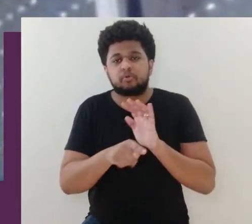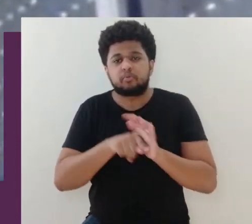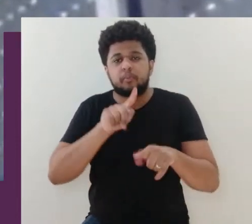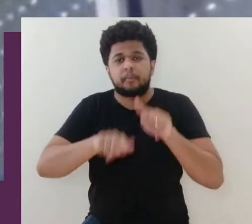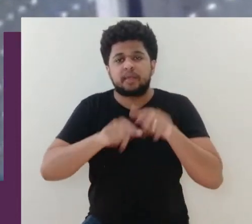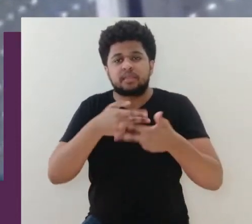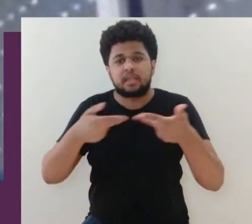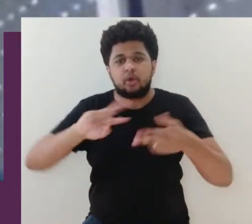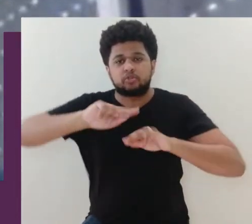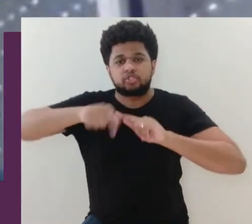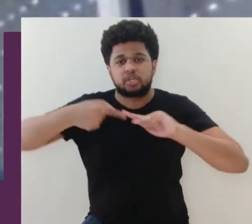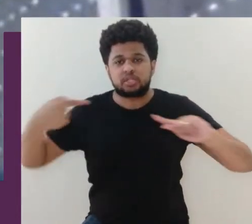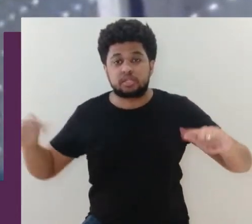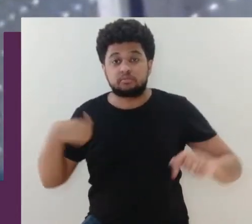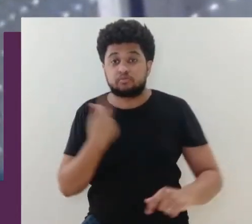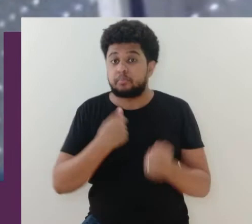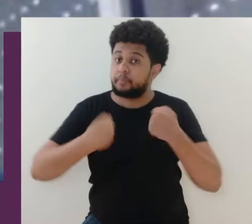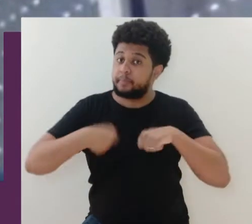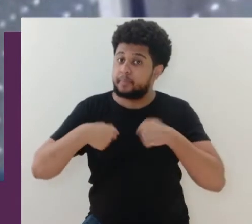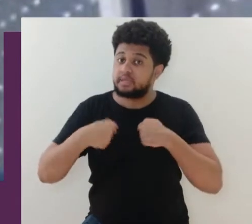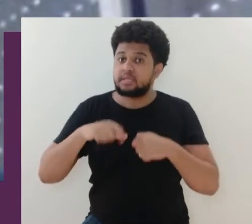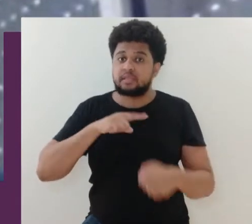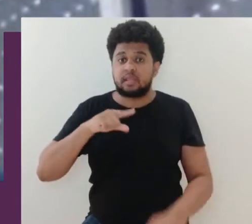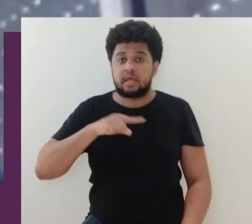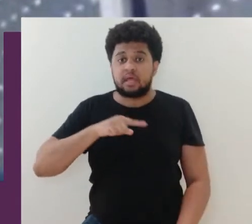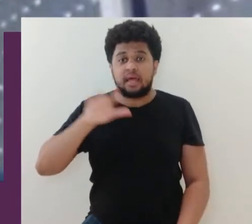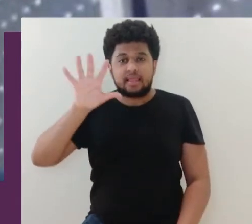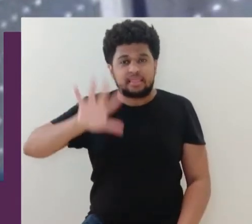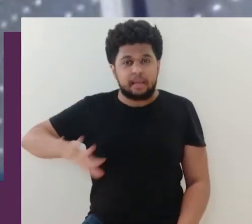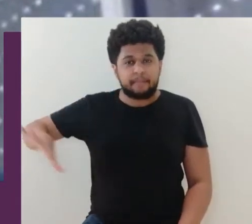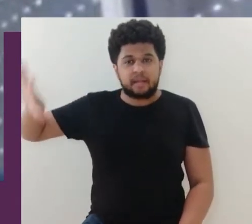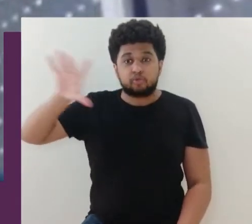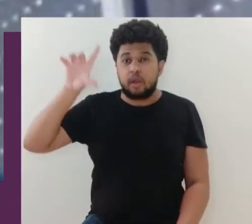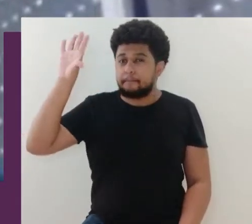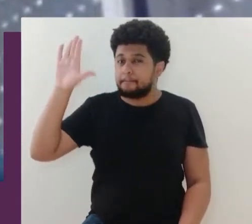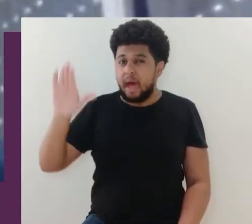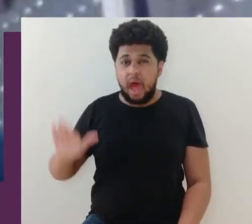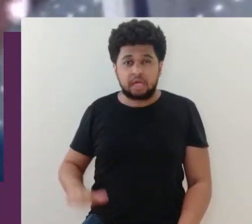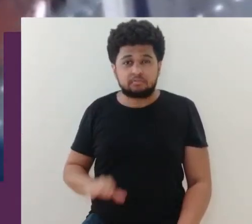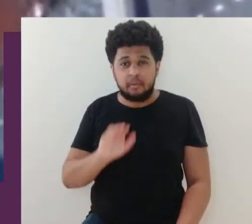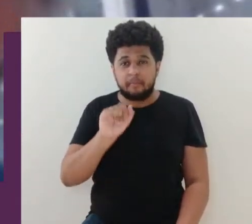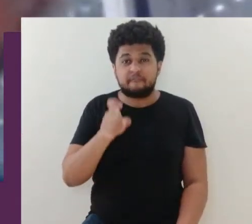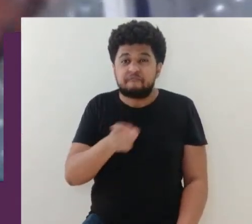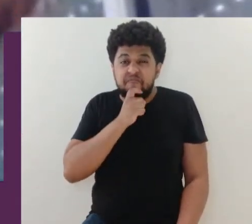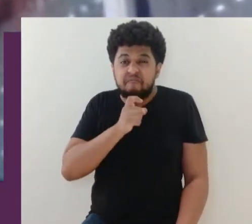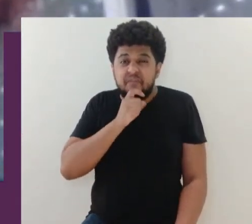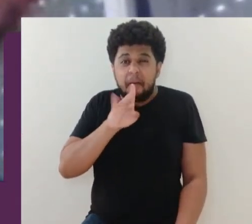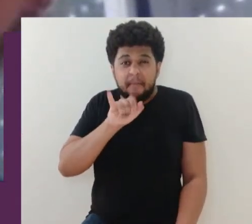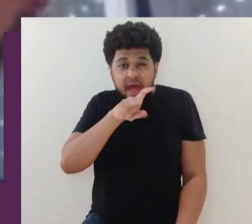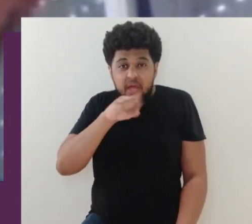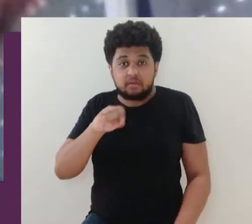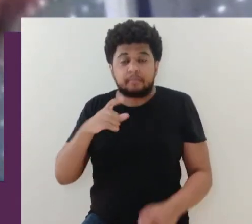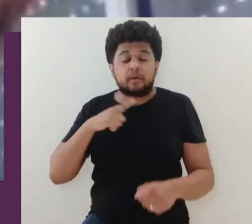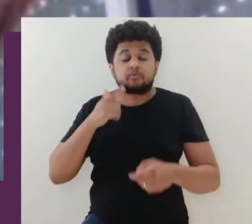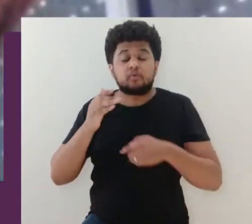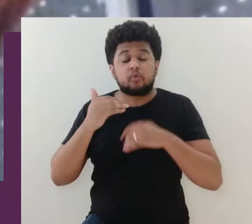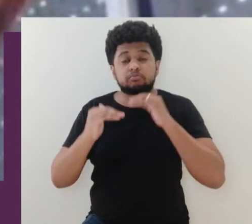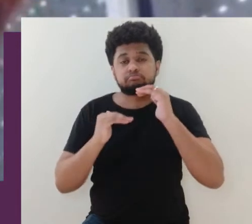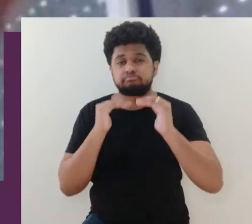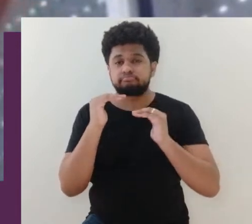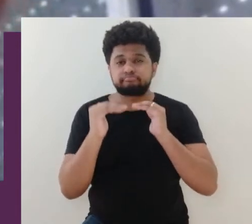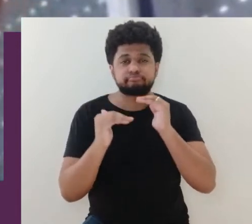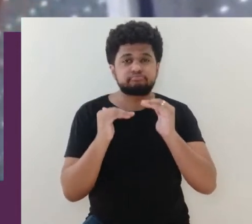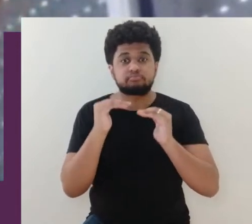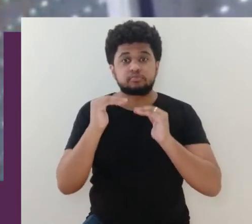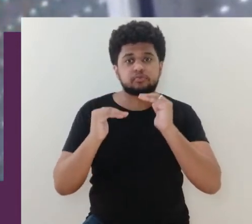genético, a gente precisa de uma temperatura extremamente baixa para controlar a estabilidade